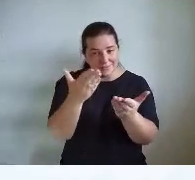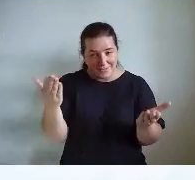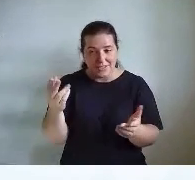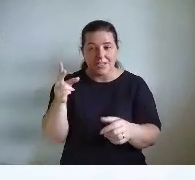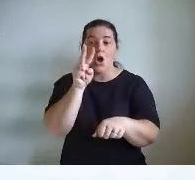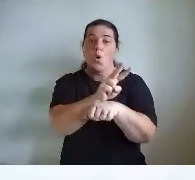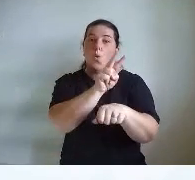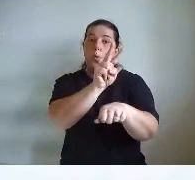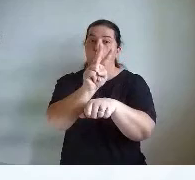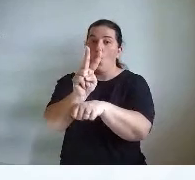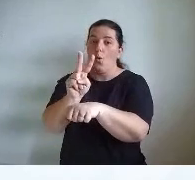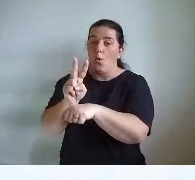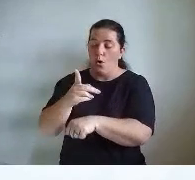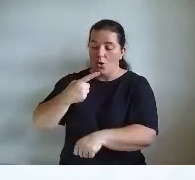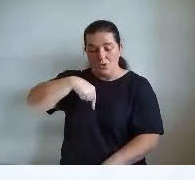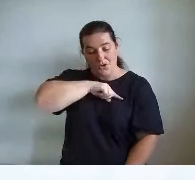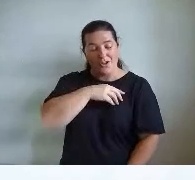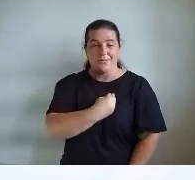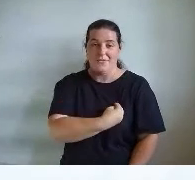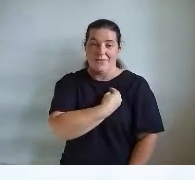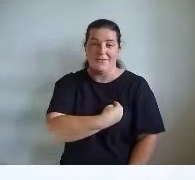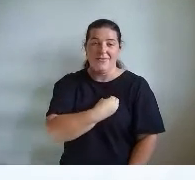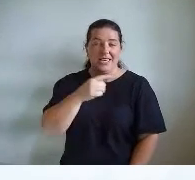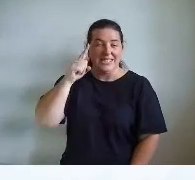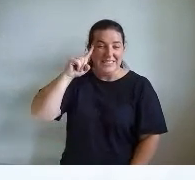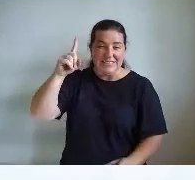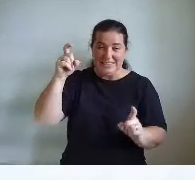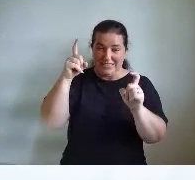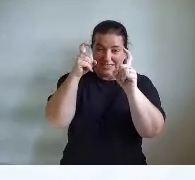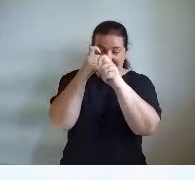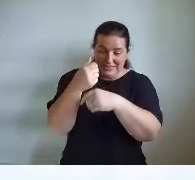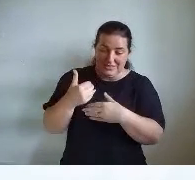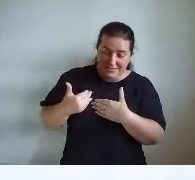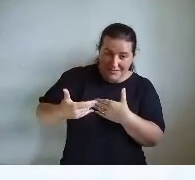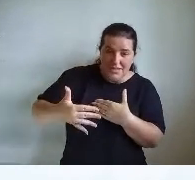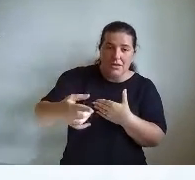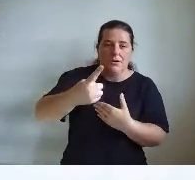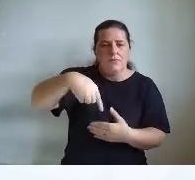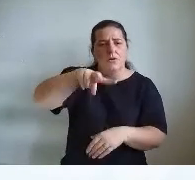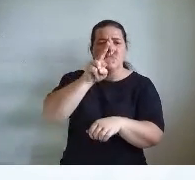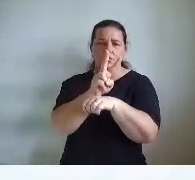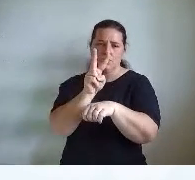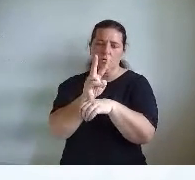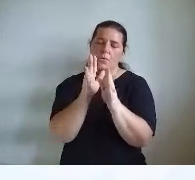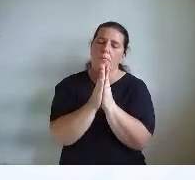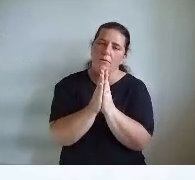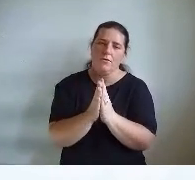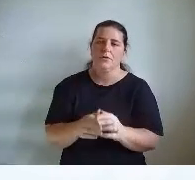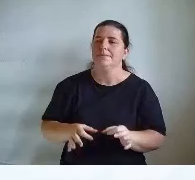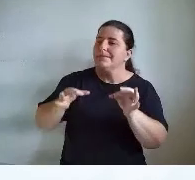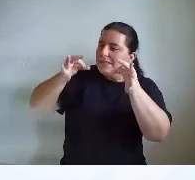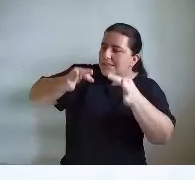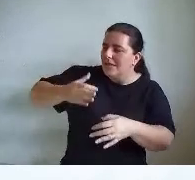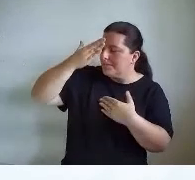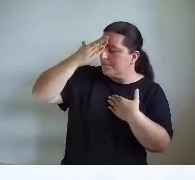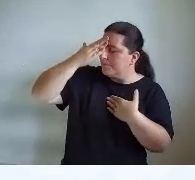né? A gente vai viver aí dias muito difíceis ainda. Que se cuidem, por favor. Com